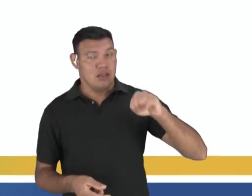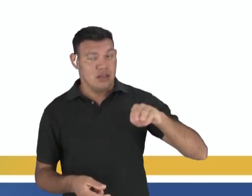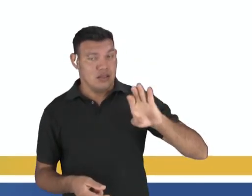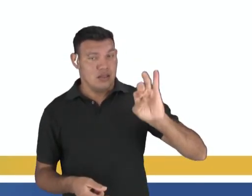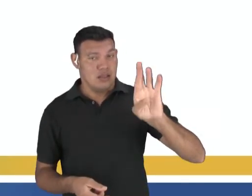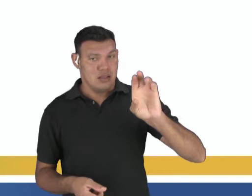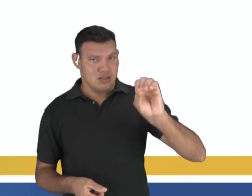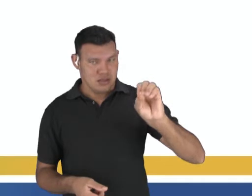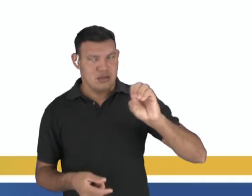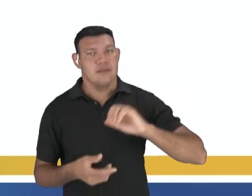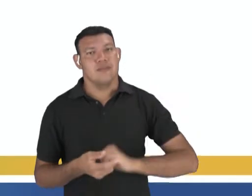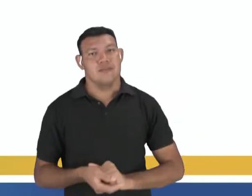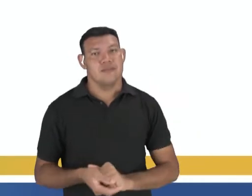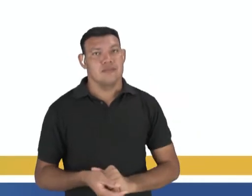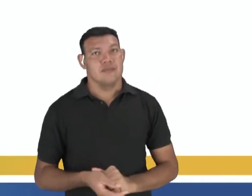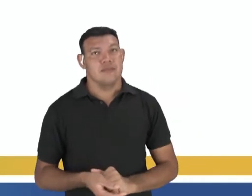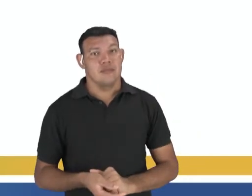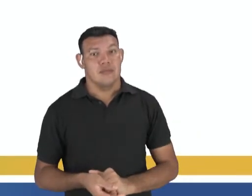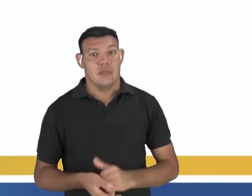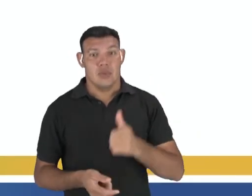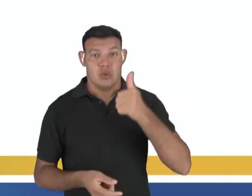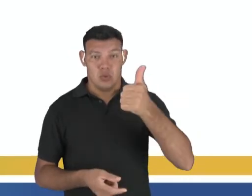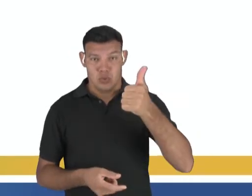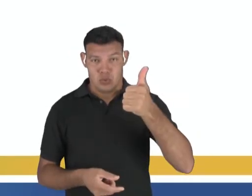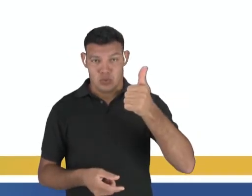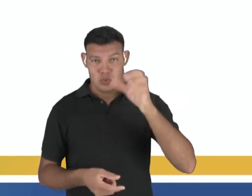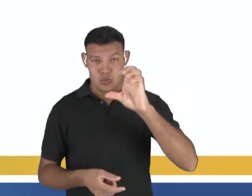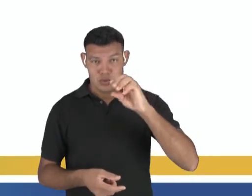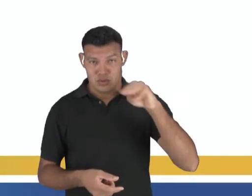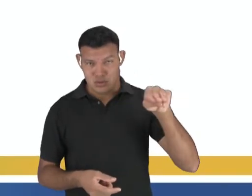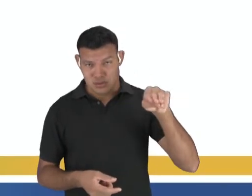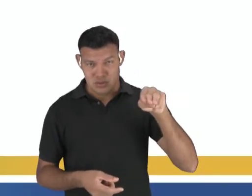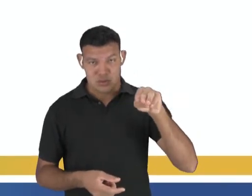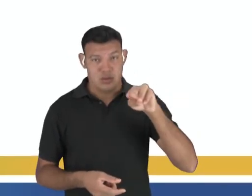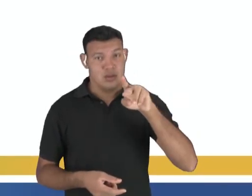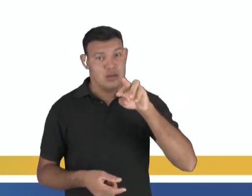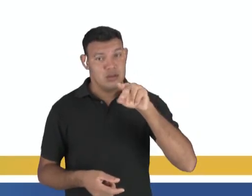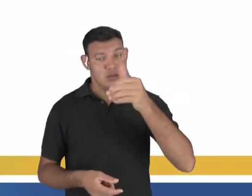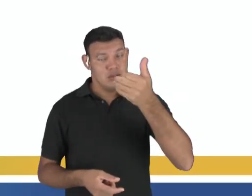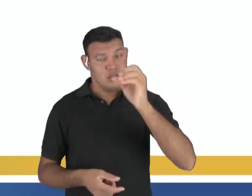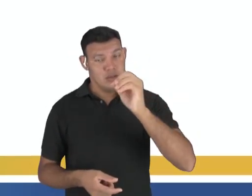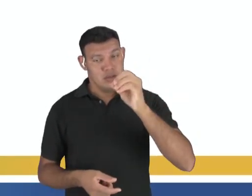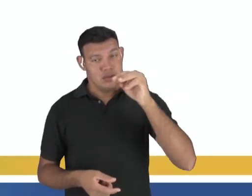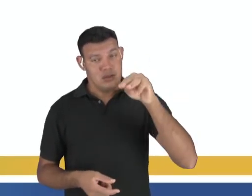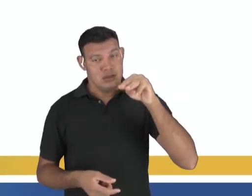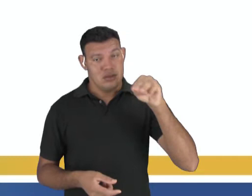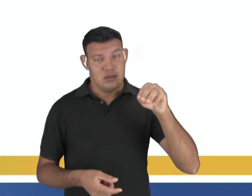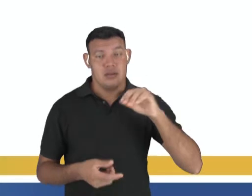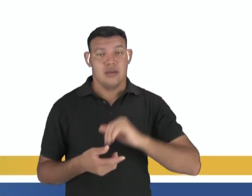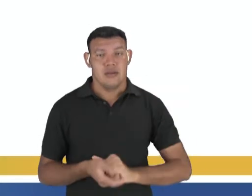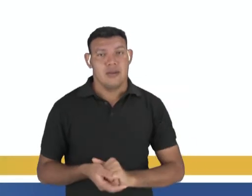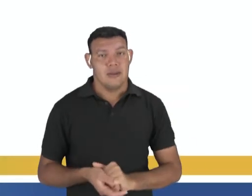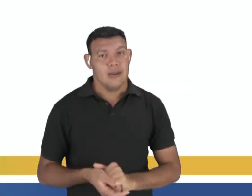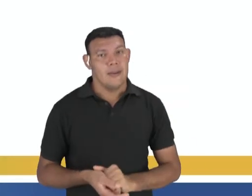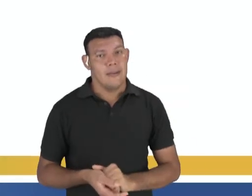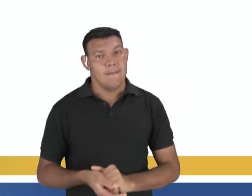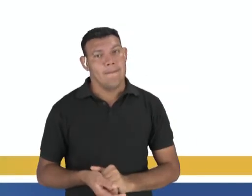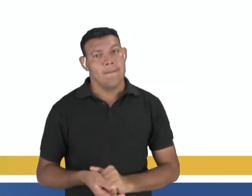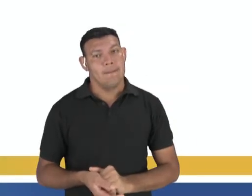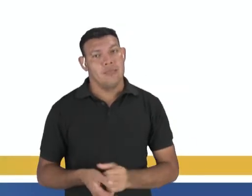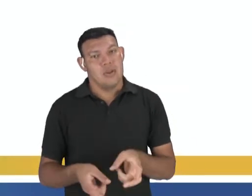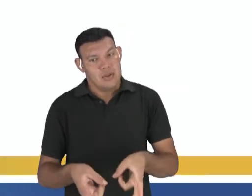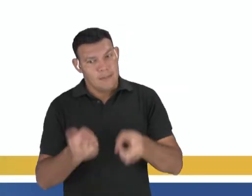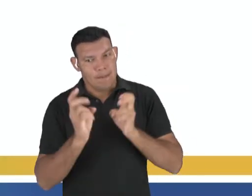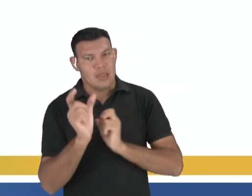de 1 centímetro. Isso quer dizer que em 1 centímetro nós temos 10 milímetros. Você ainda pode ver que a palavra